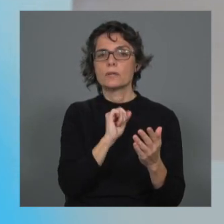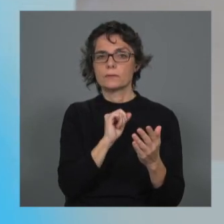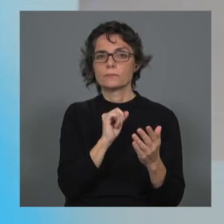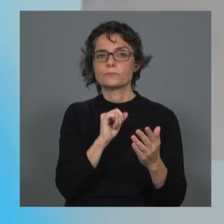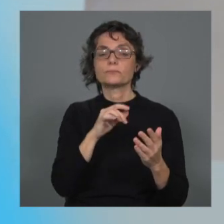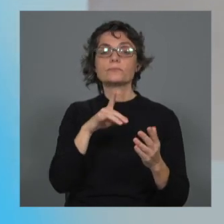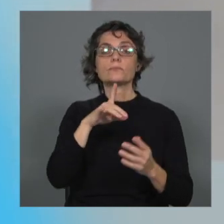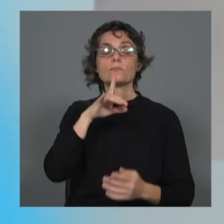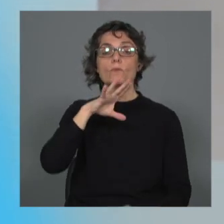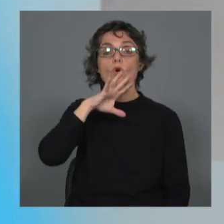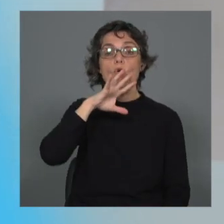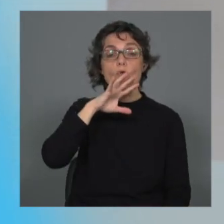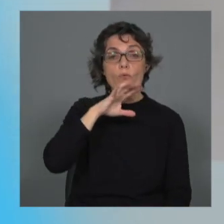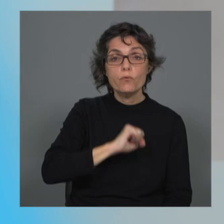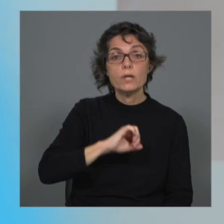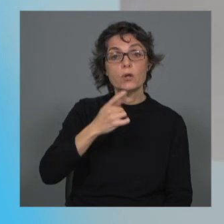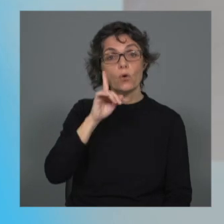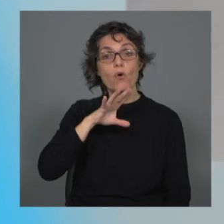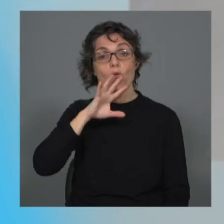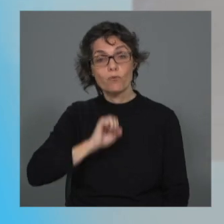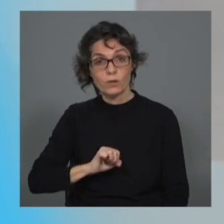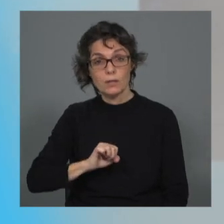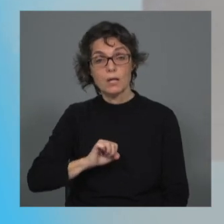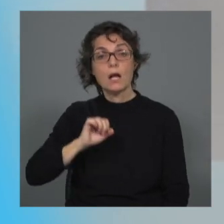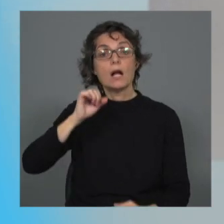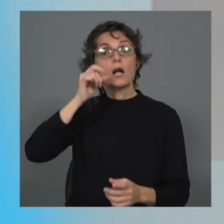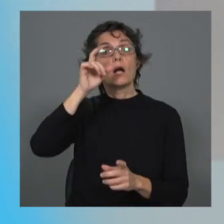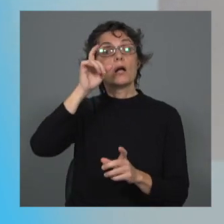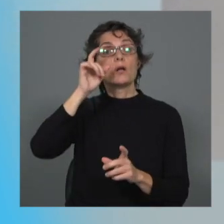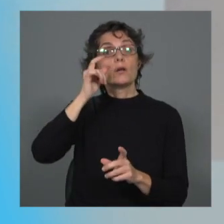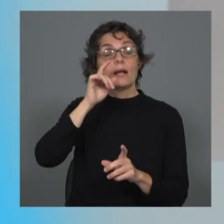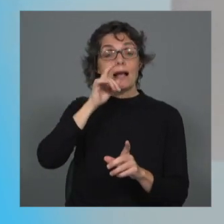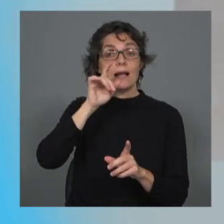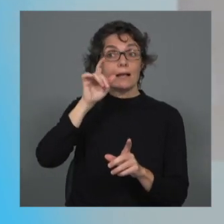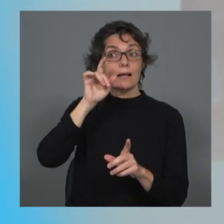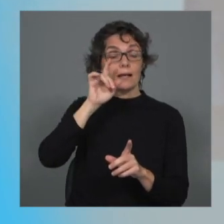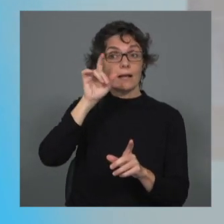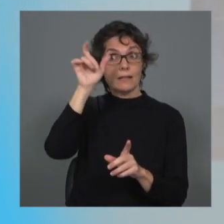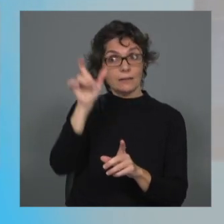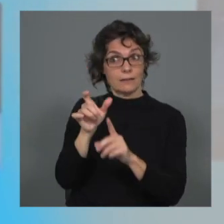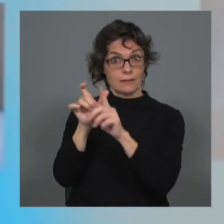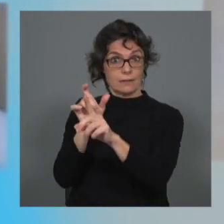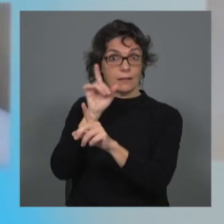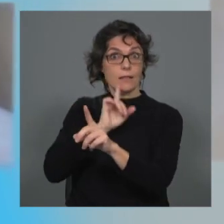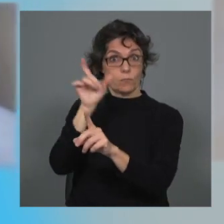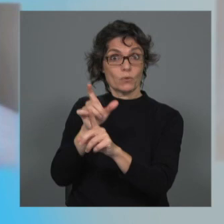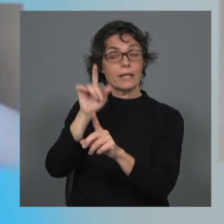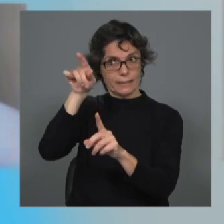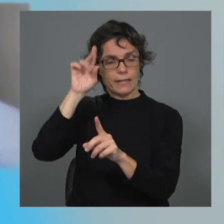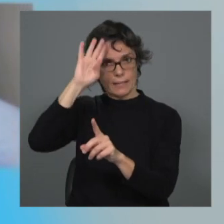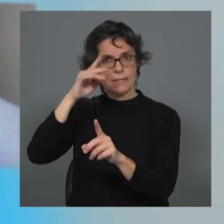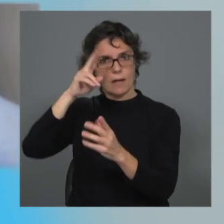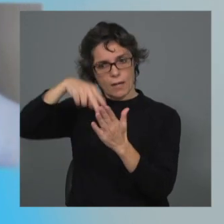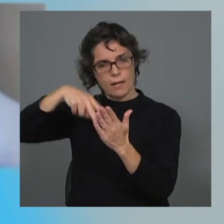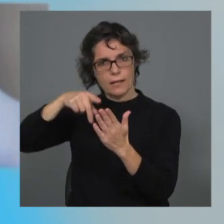de uma mulher alfabetizada não será analfabeta. O filho ou a filha de um homem alfabetizado pode ser. Depois há a pergunta sempre, mas então como